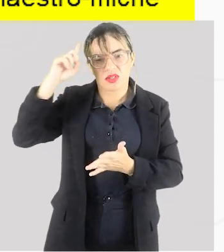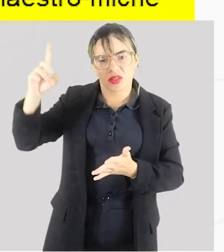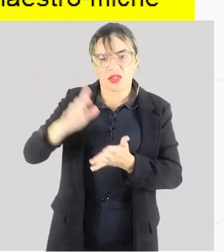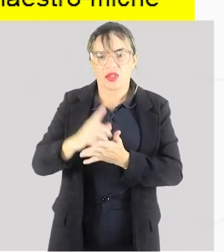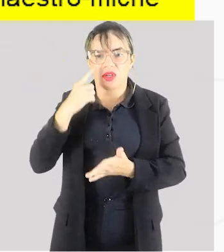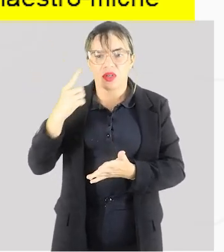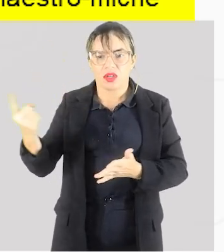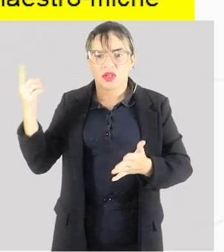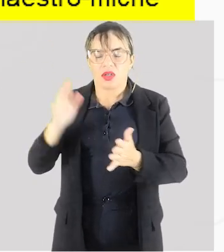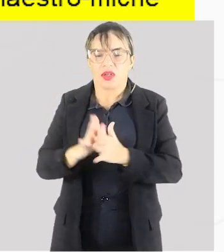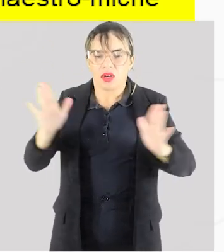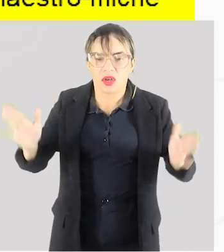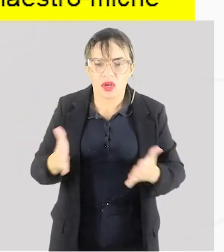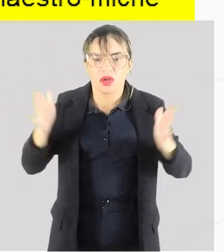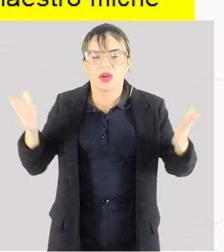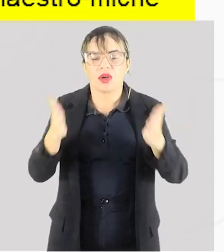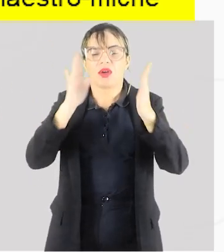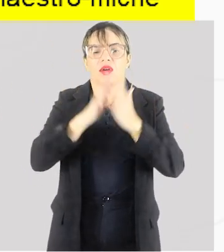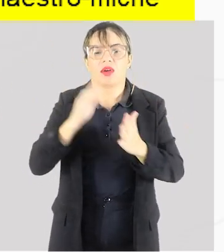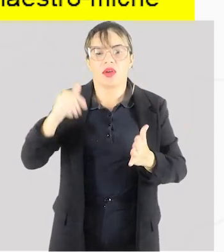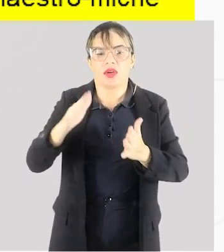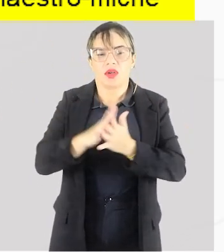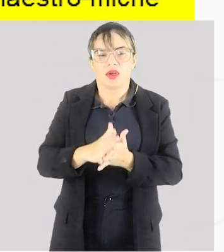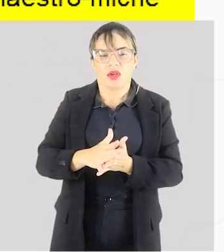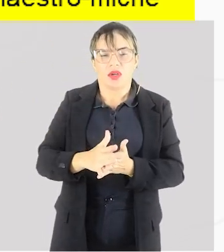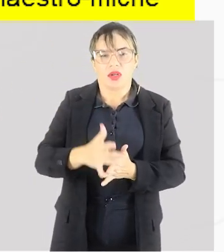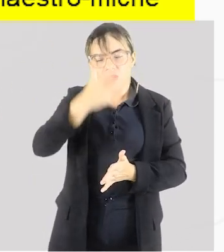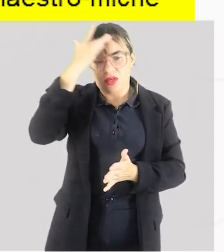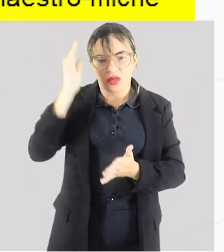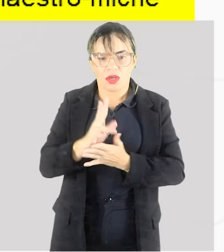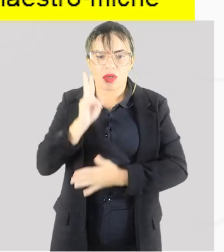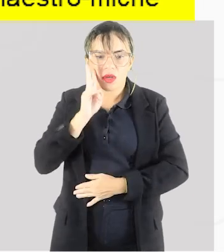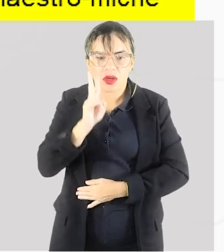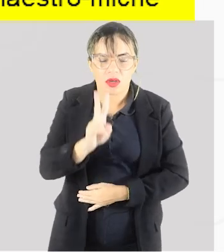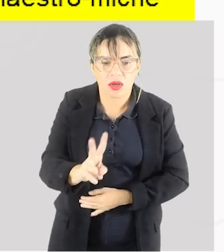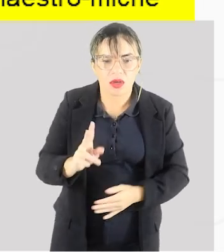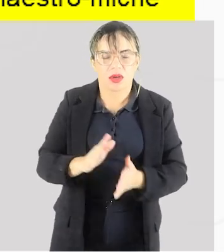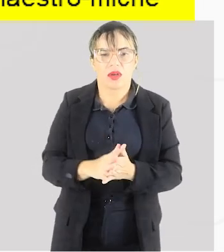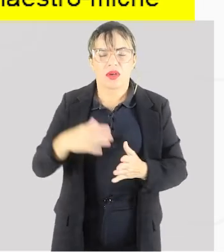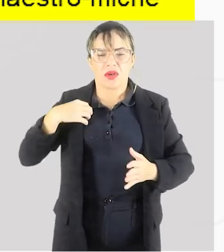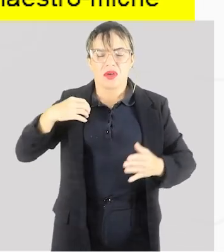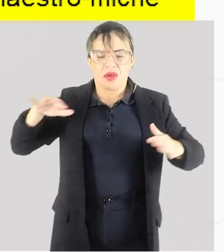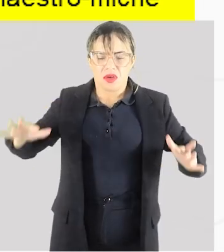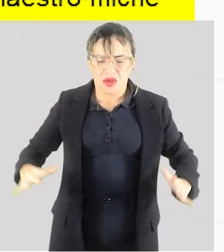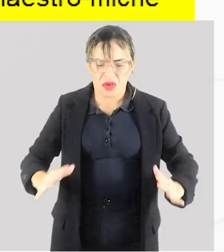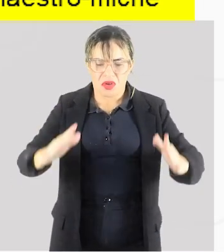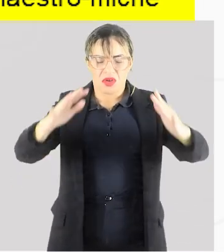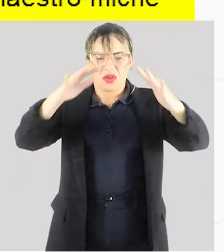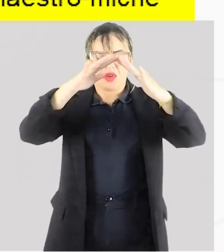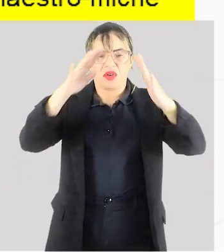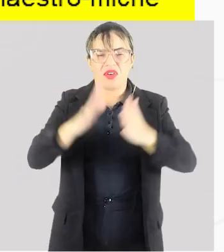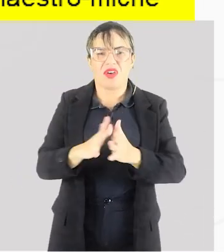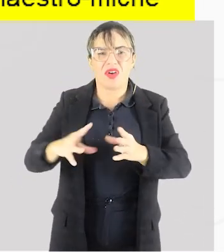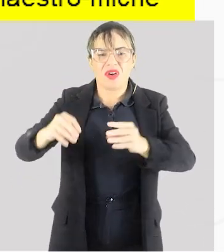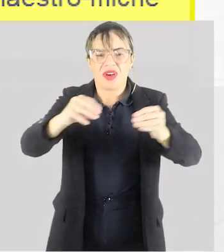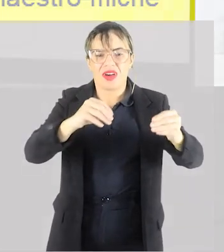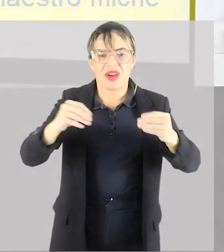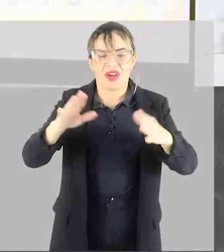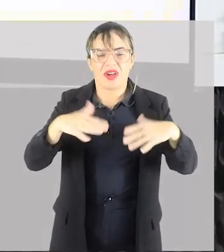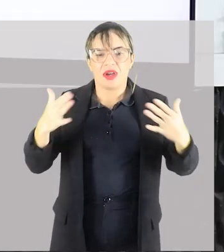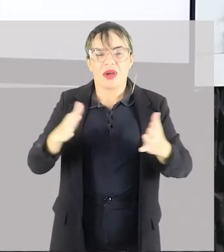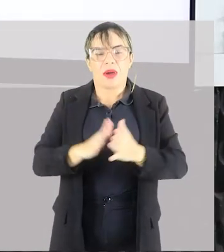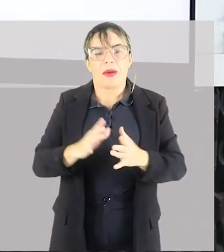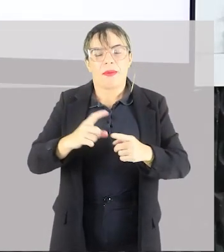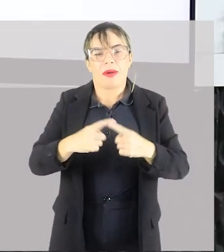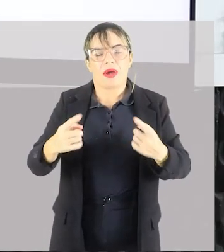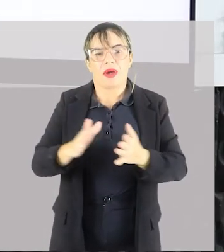ação no espectador, onde rompe com a passividade costumeira. O professor expressa um amontoado de roupas. Para a gente seria sim. Para eles é um